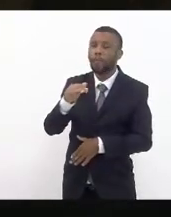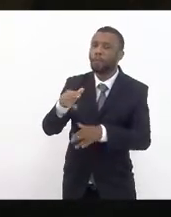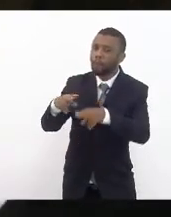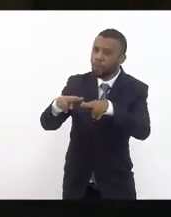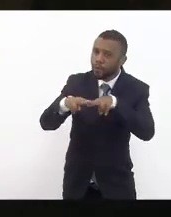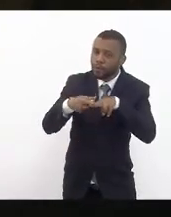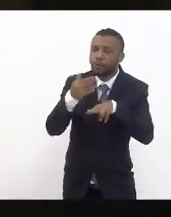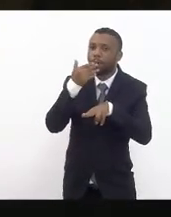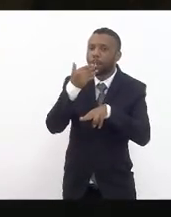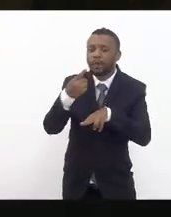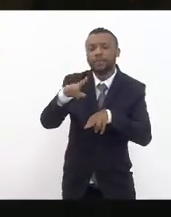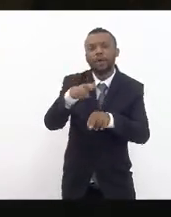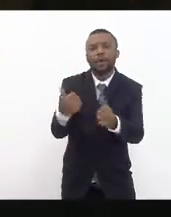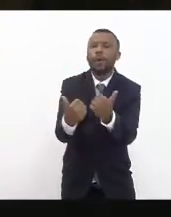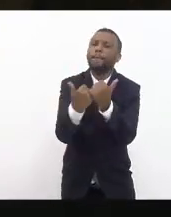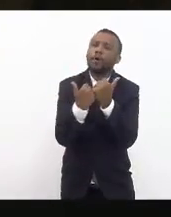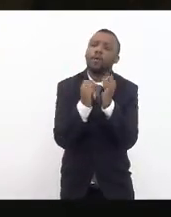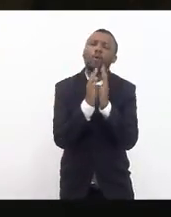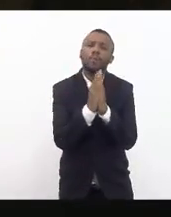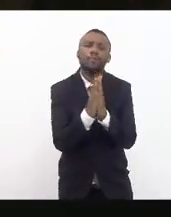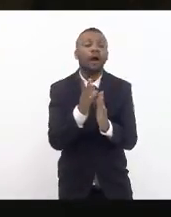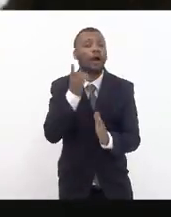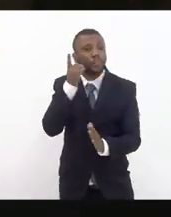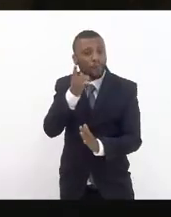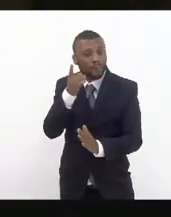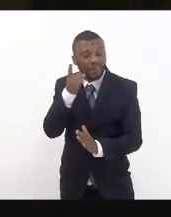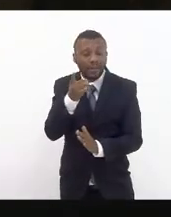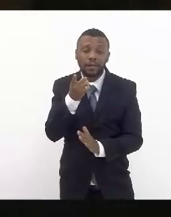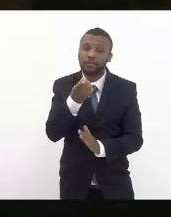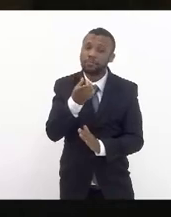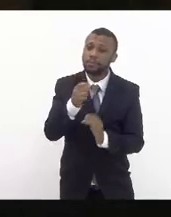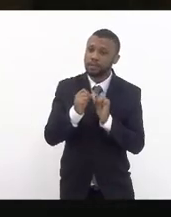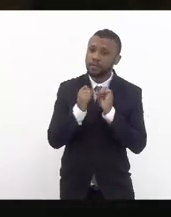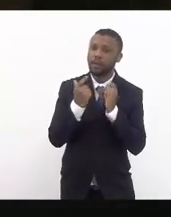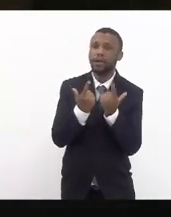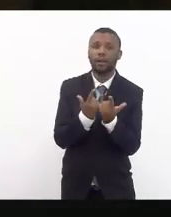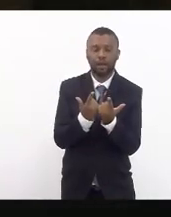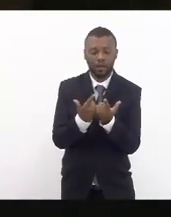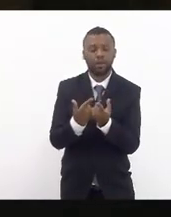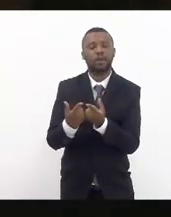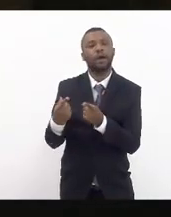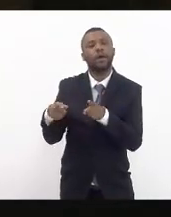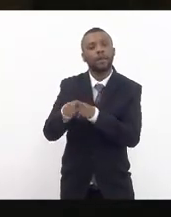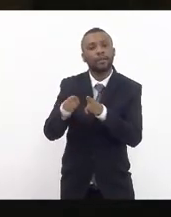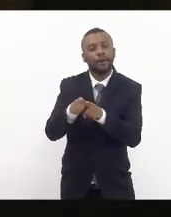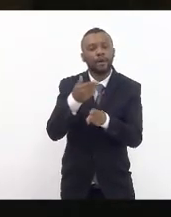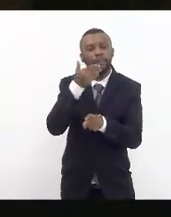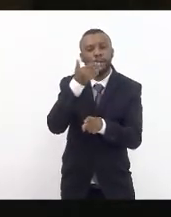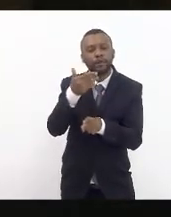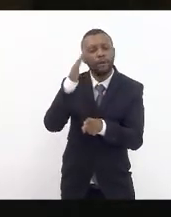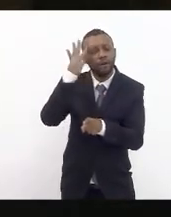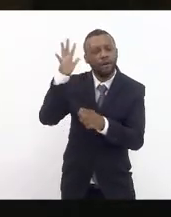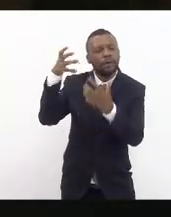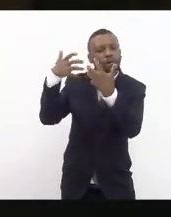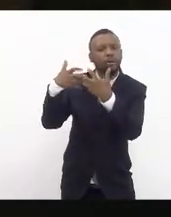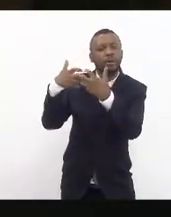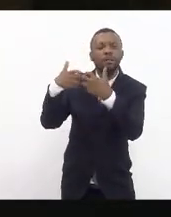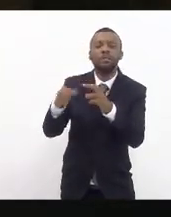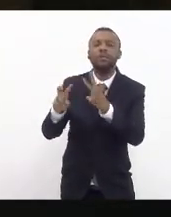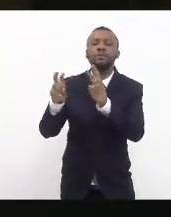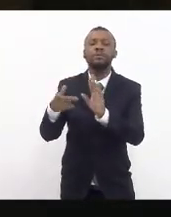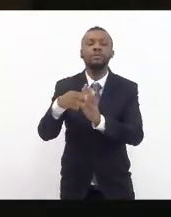favorável a todos os deputados aqui da casa, inclusive pedindo que cada deputado depois reflita sobre esse guia, deputado Valdeque, que é um